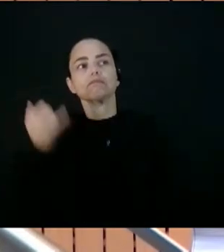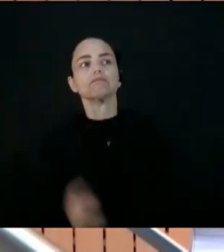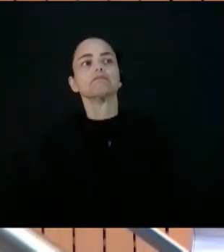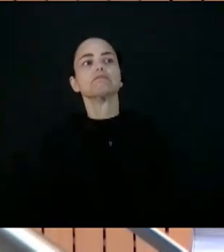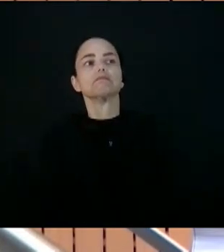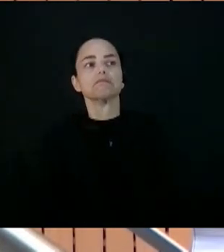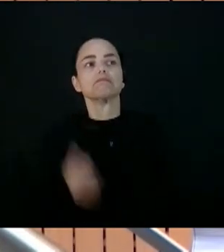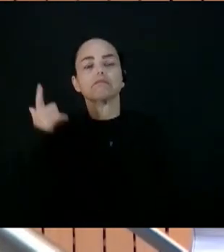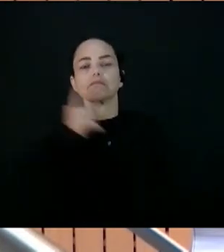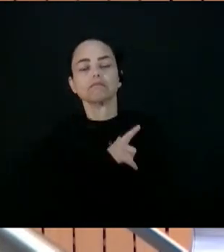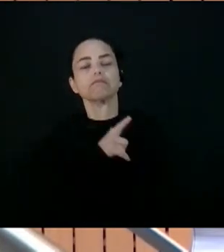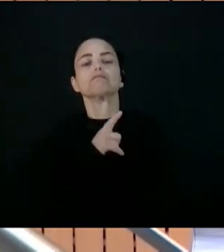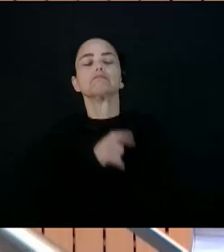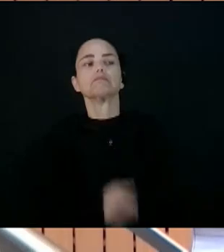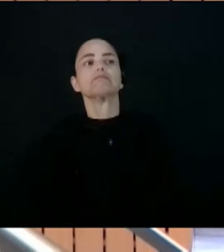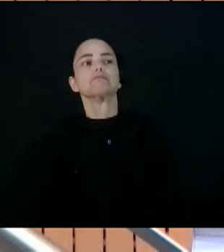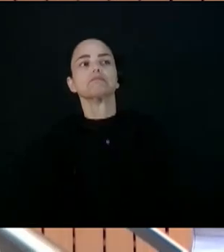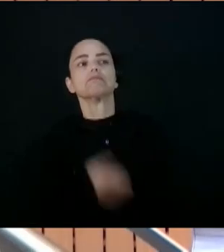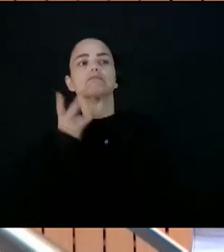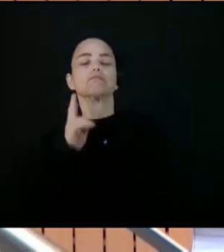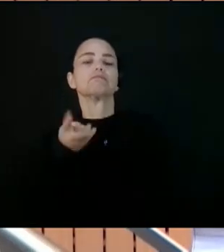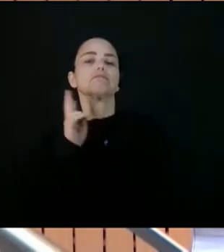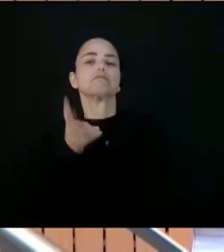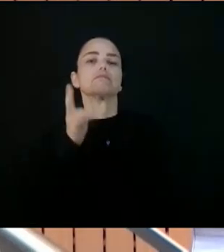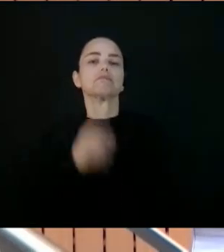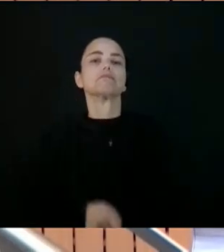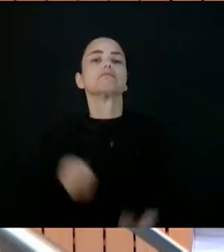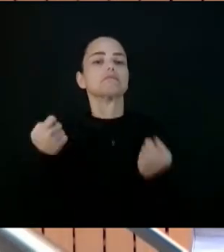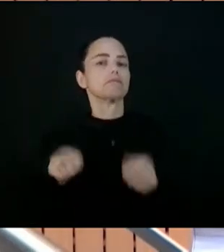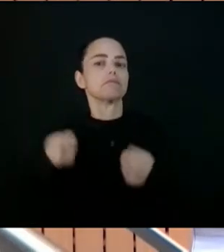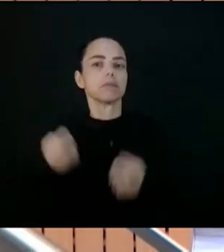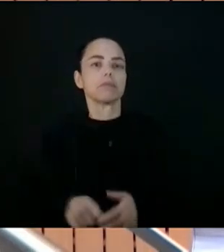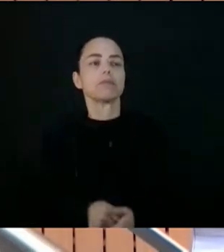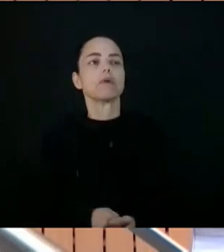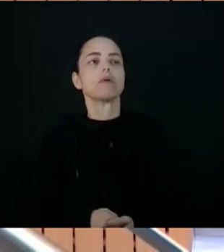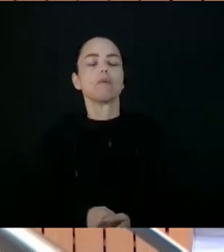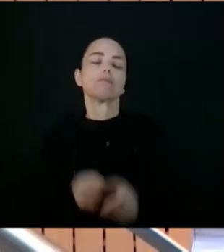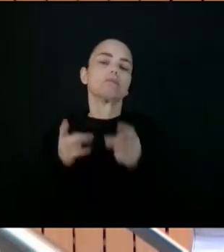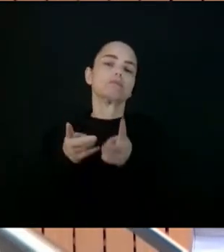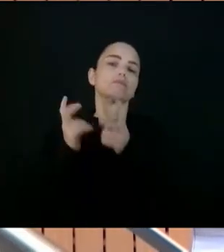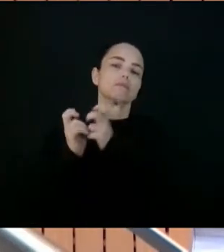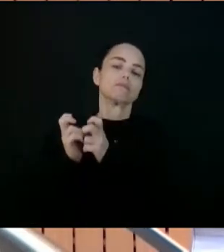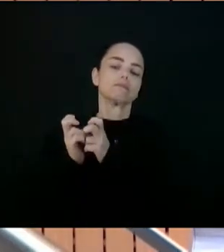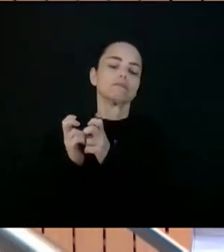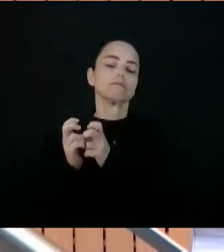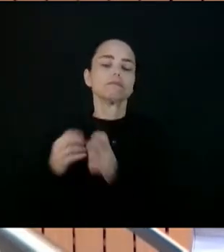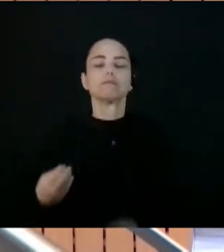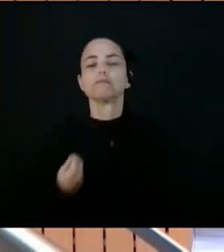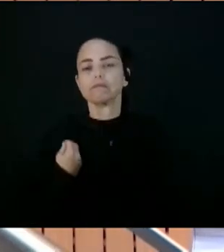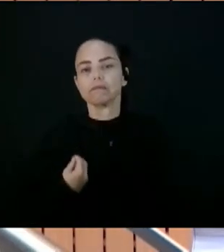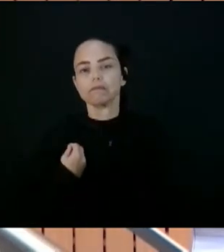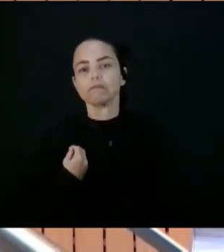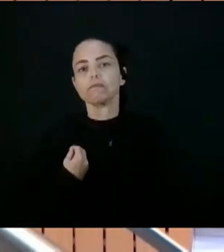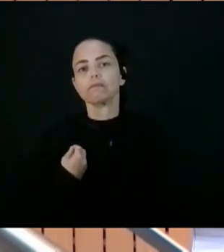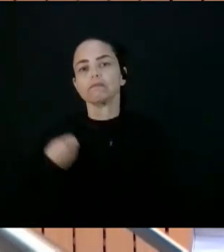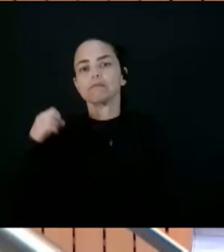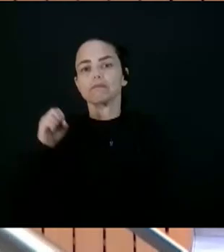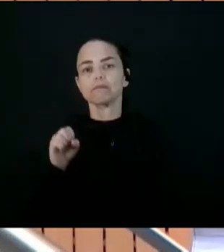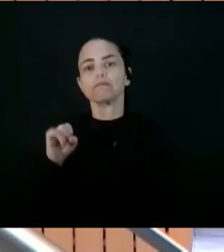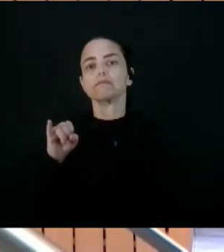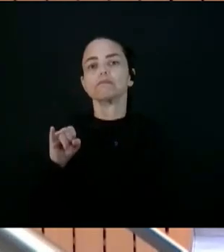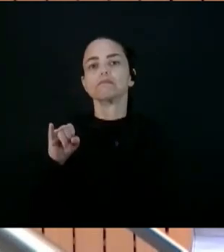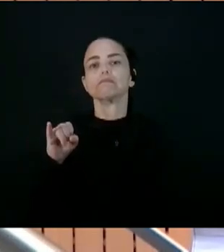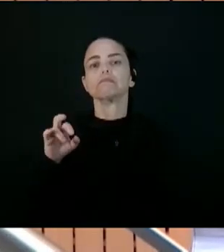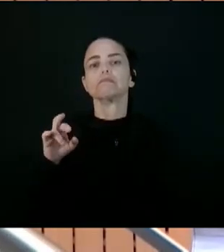fizesse isso. E eu sempre digo, né, que a gente precisa reconhecer em vida. Signorelli é alguém